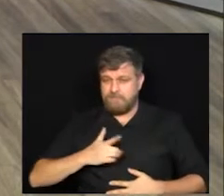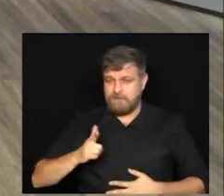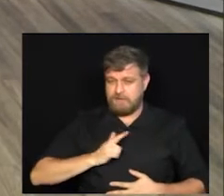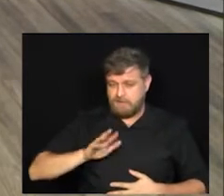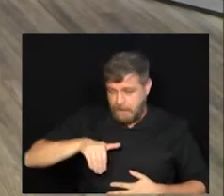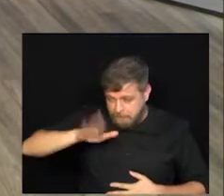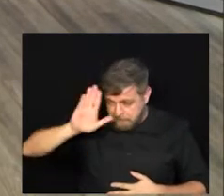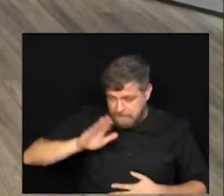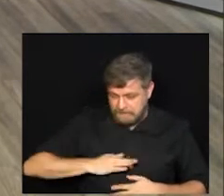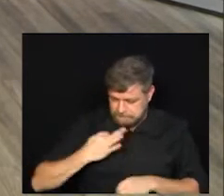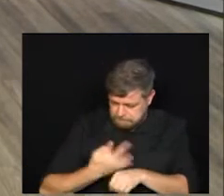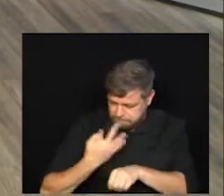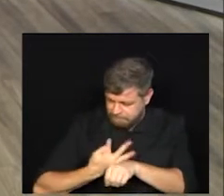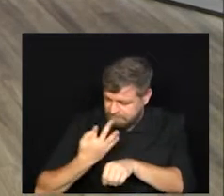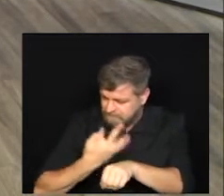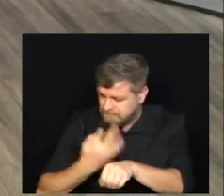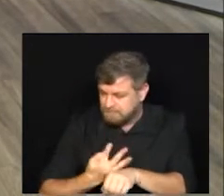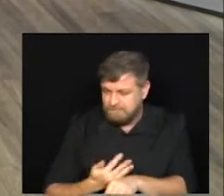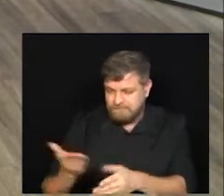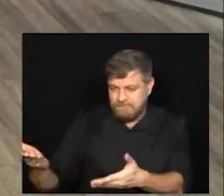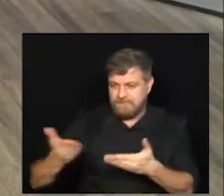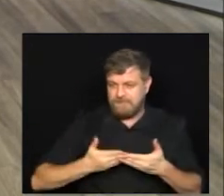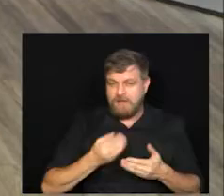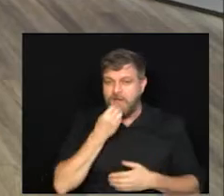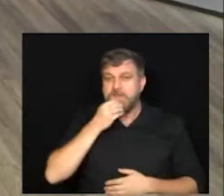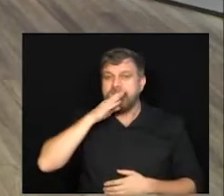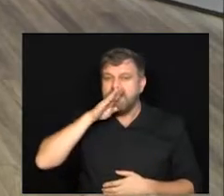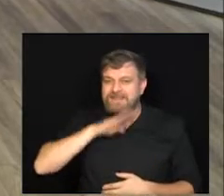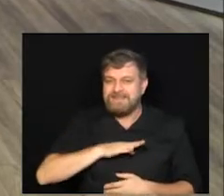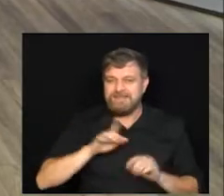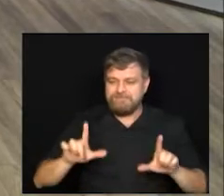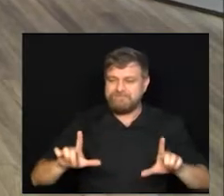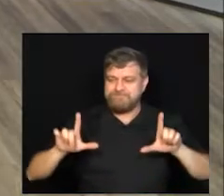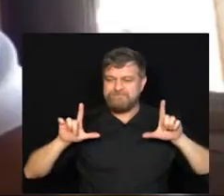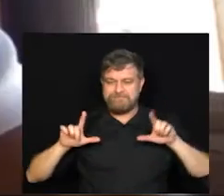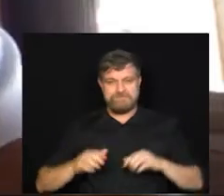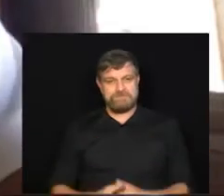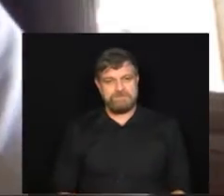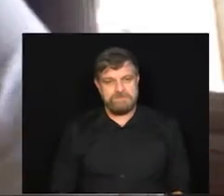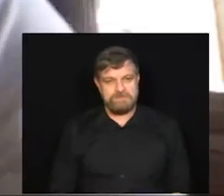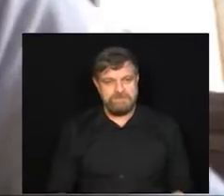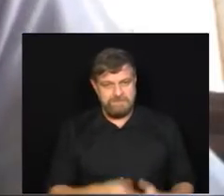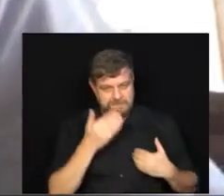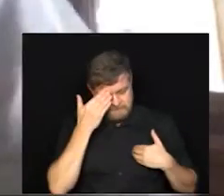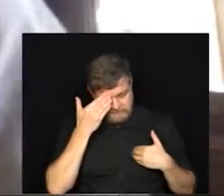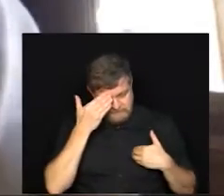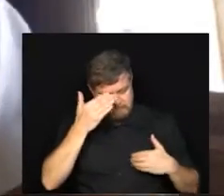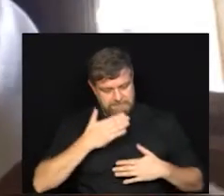mais pela frente. Seja bem-vindo e boa tarde. Obrigado, boa tarde, um prazer estar falando com vocês.